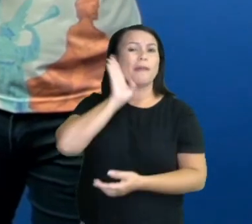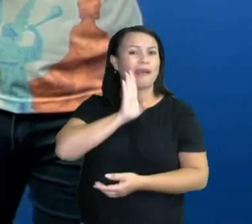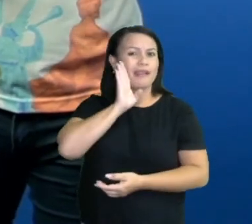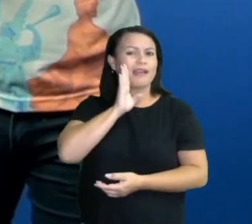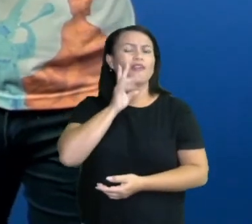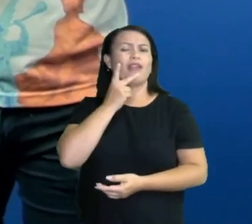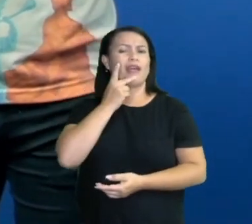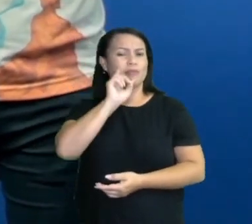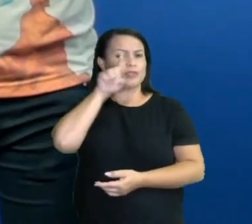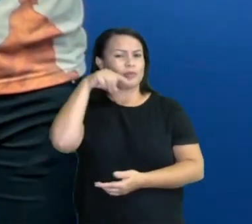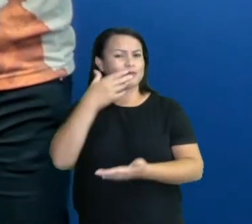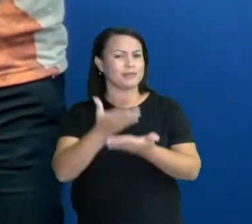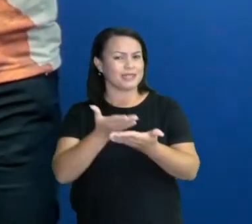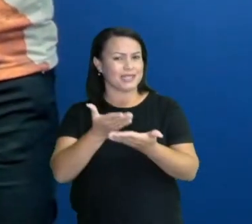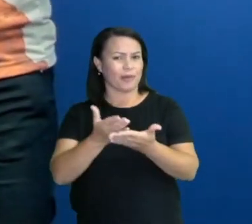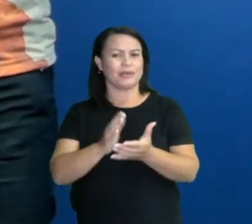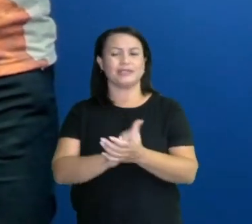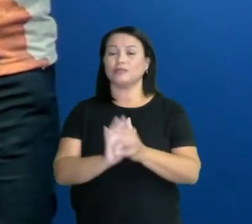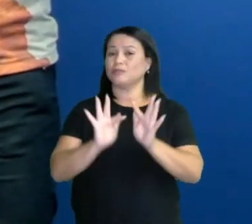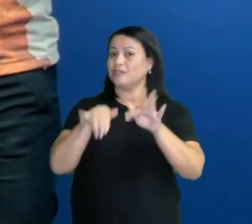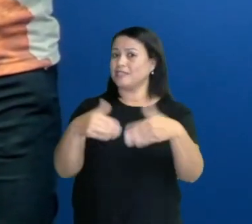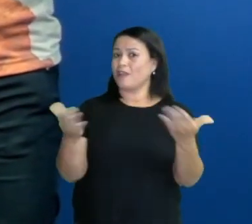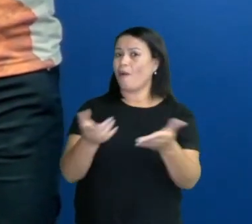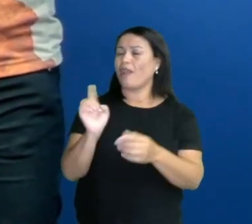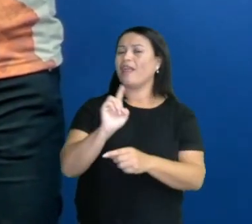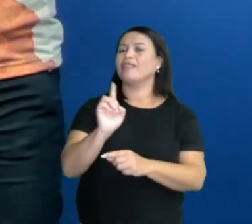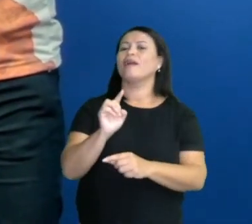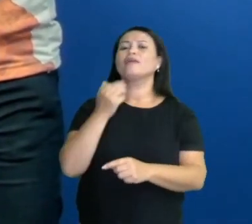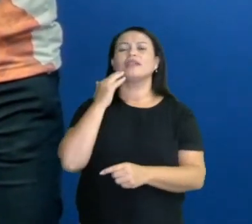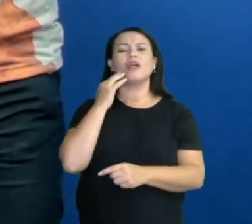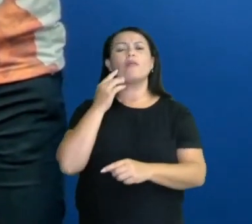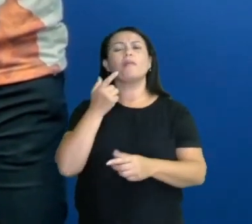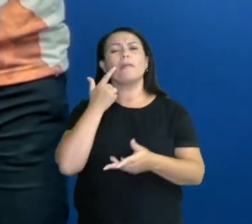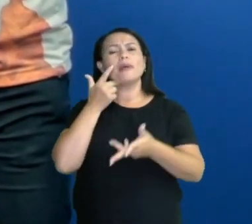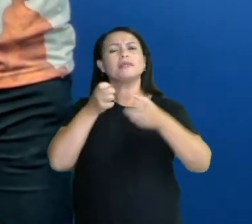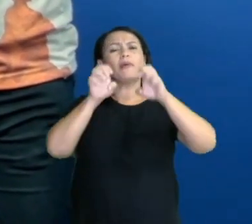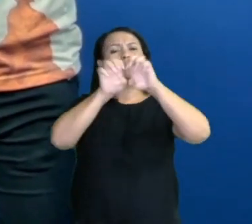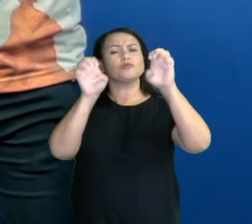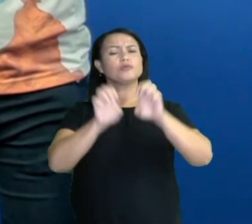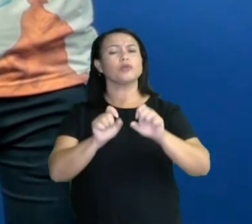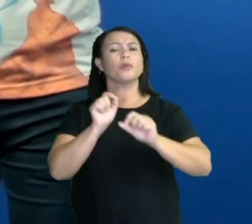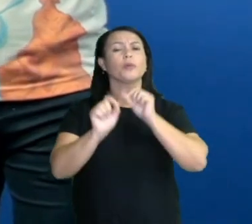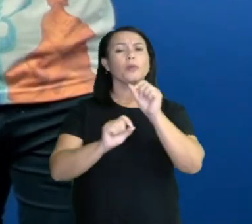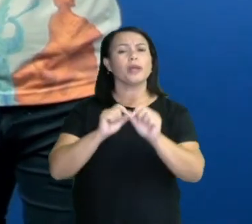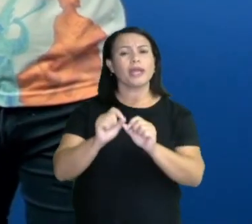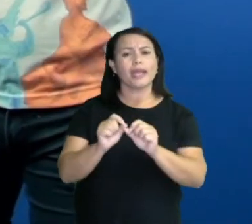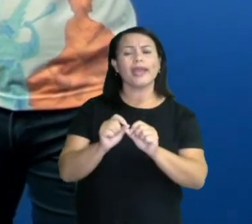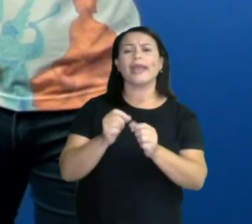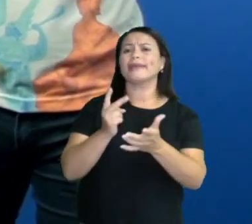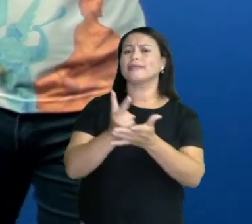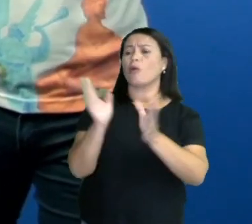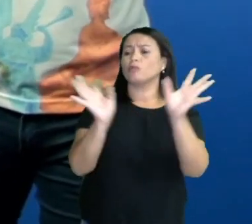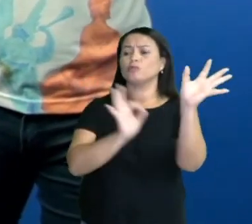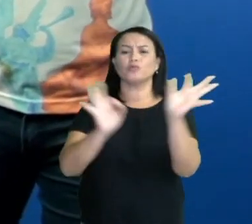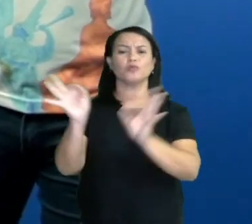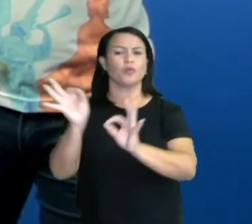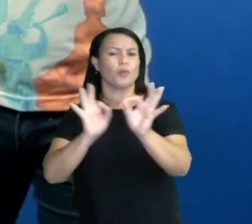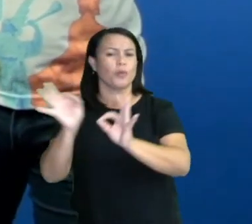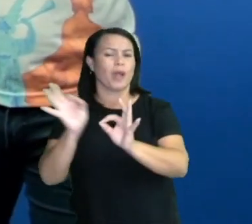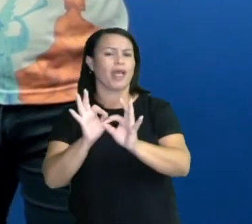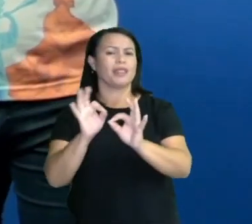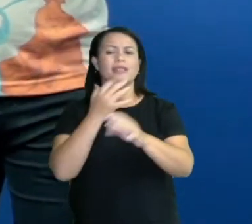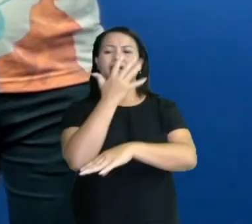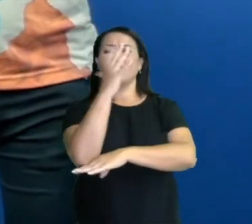eles nas próximas aulas. Isso aí, a partir dessa estrutura que percebemos de tudo, como tudo se organiza